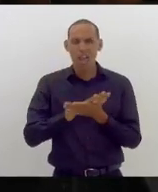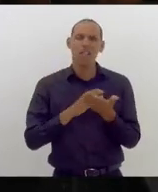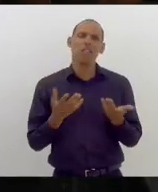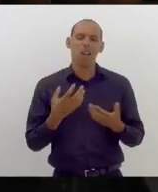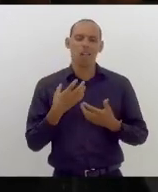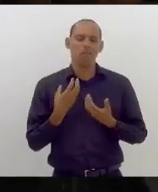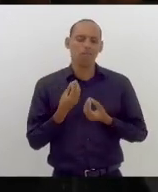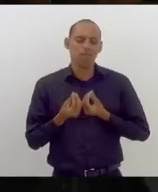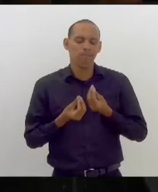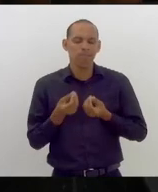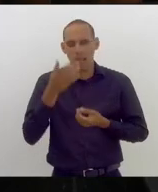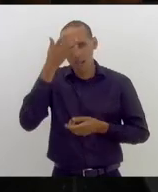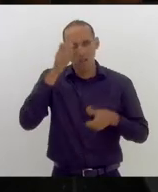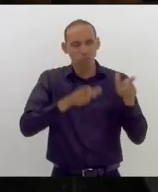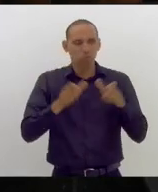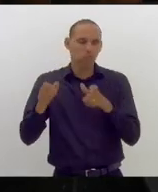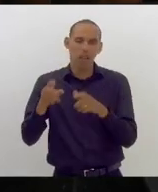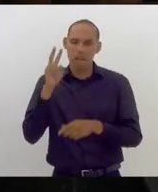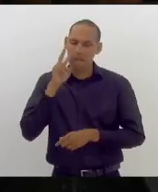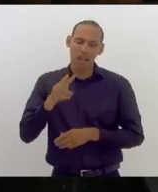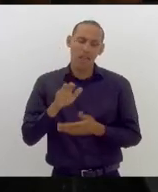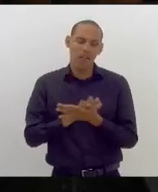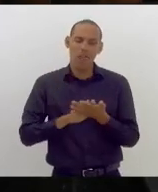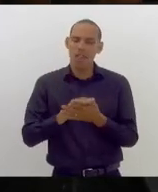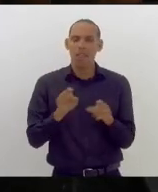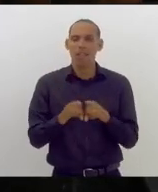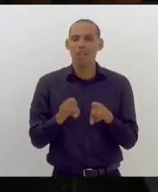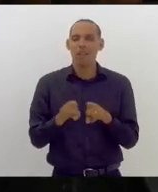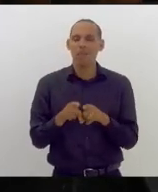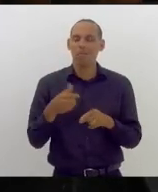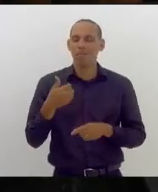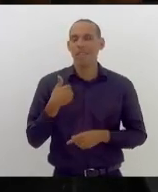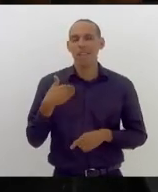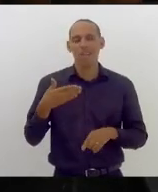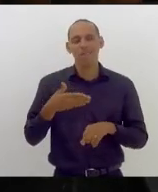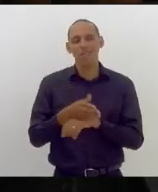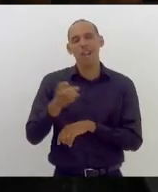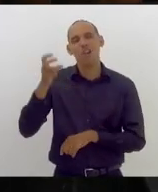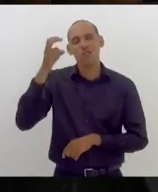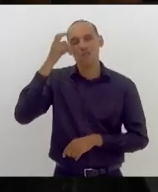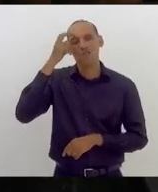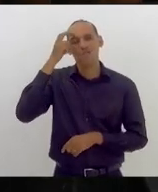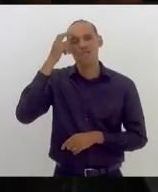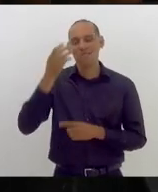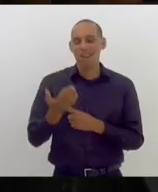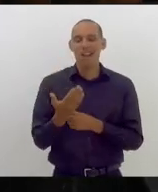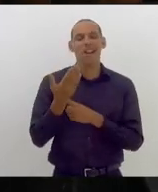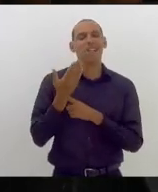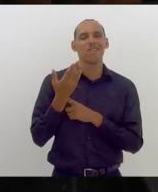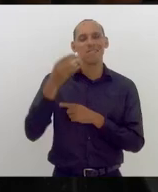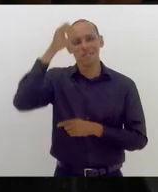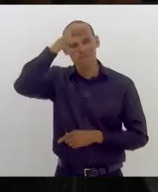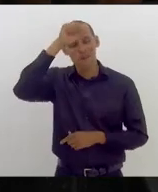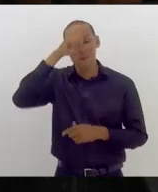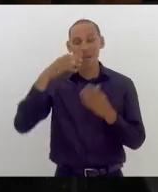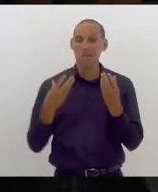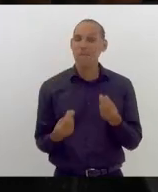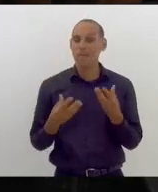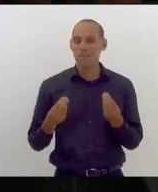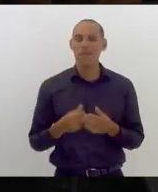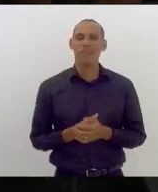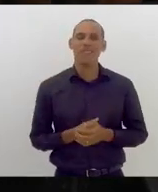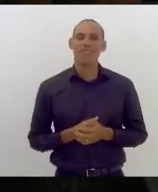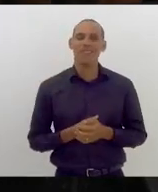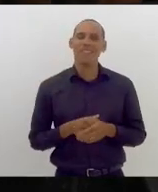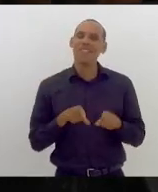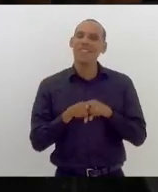pessoas também. Então, sem dúvida nenhuma, a minha passagem pela cultura me fez aprender muito. Aos